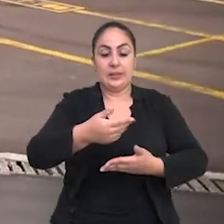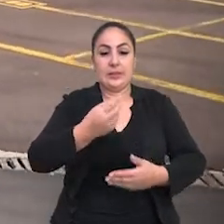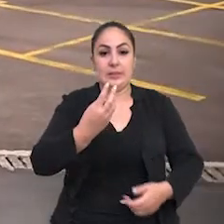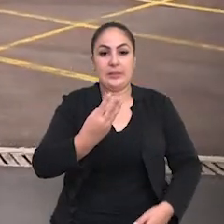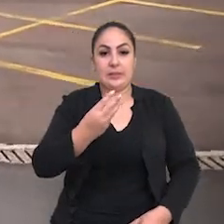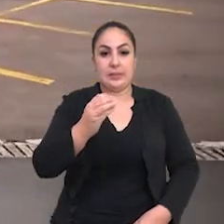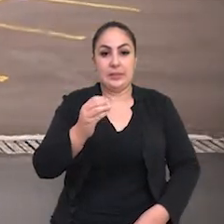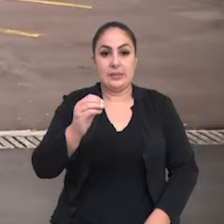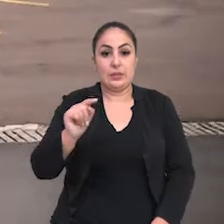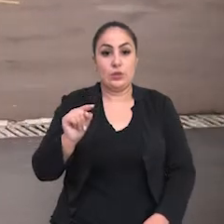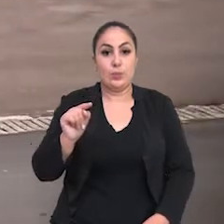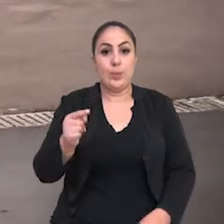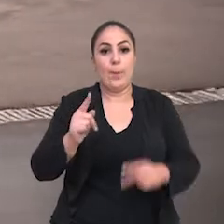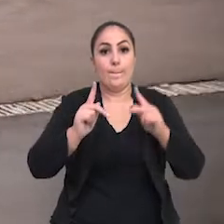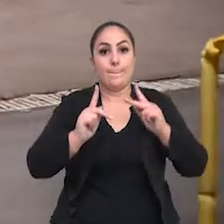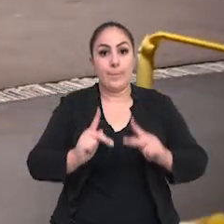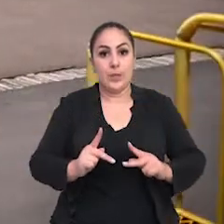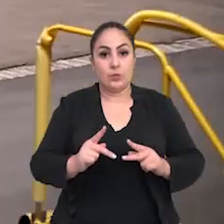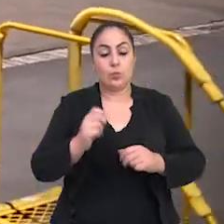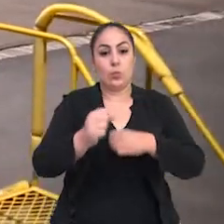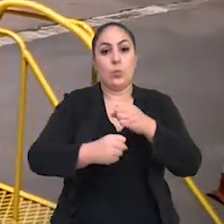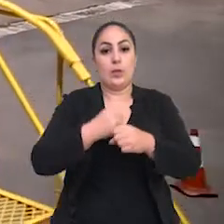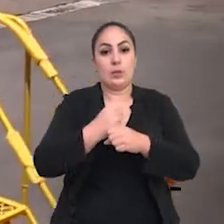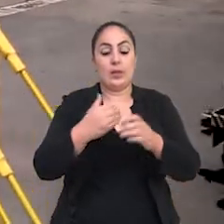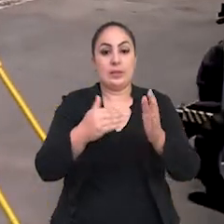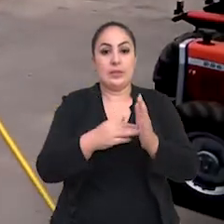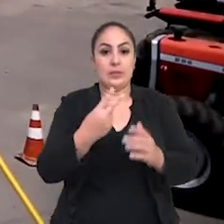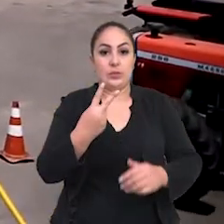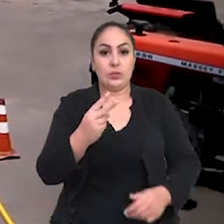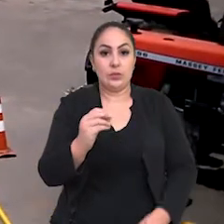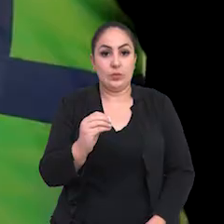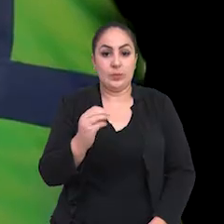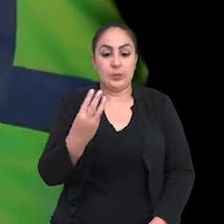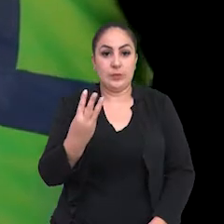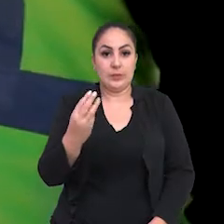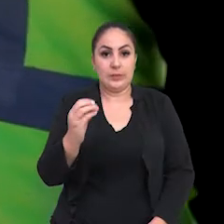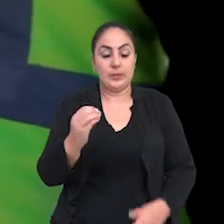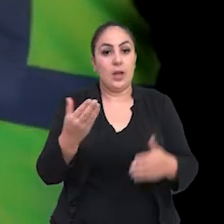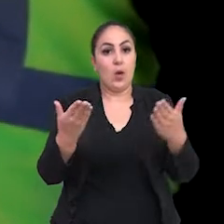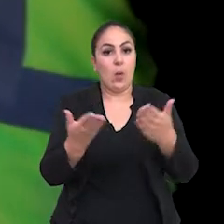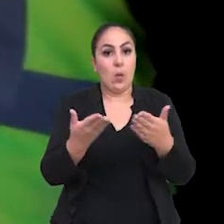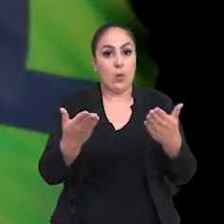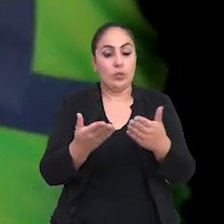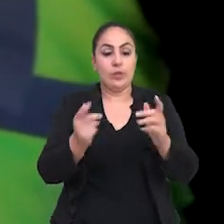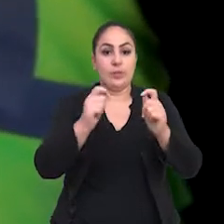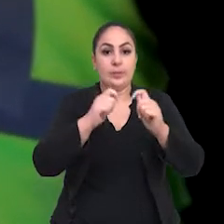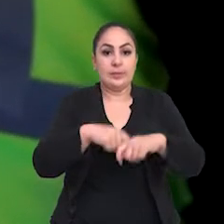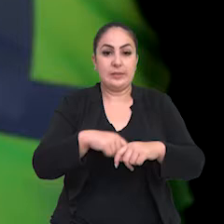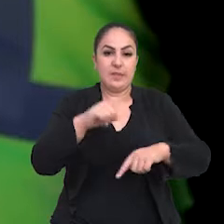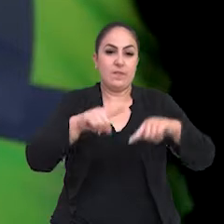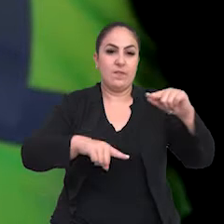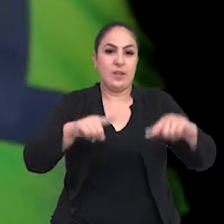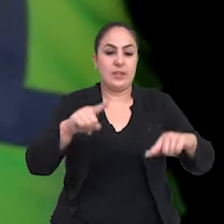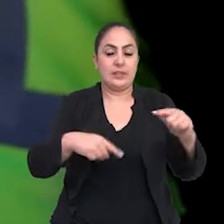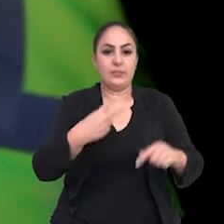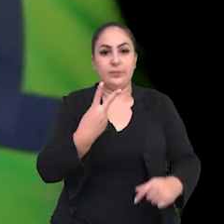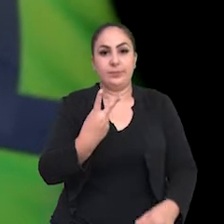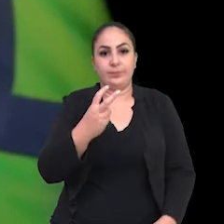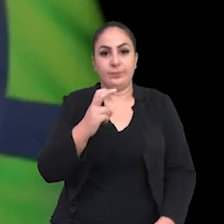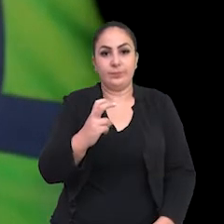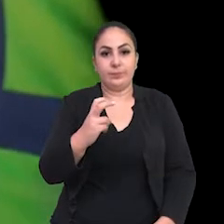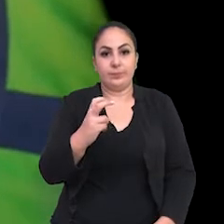de 300 mil passageiros por ano até 2030. Hoje, a capacidade varia